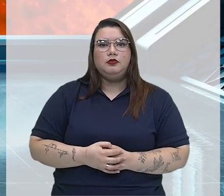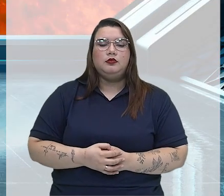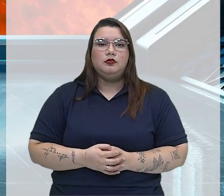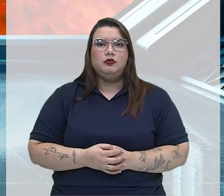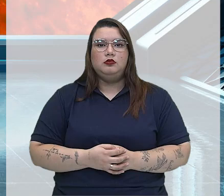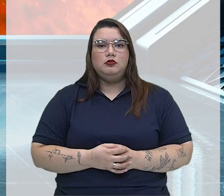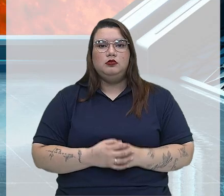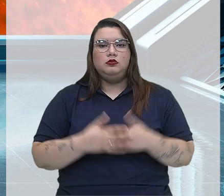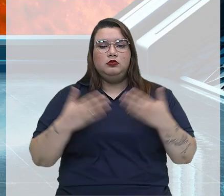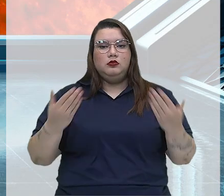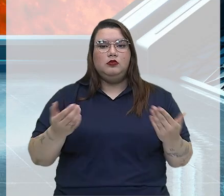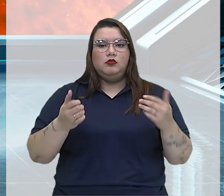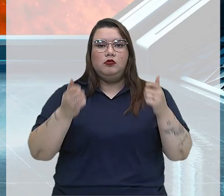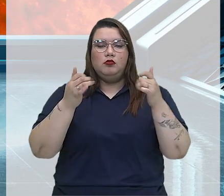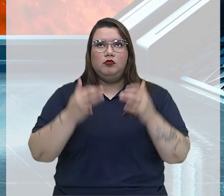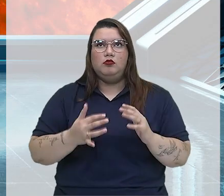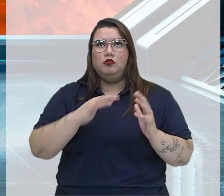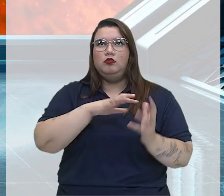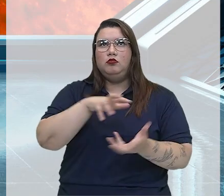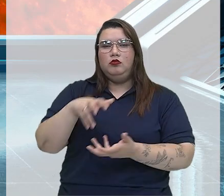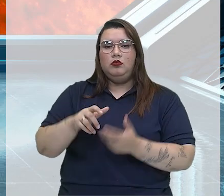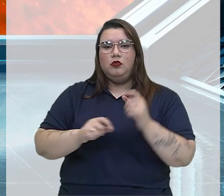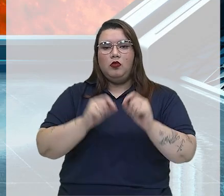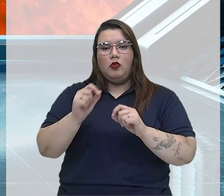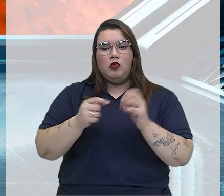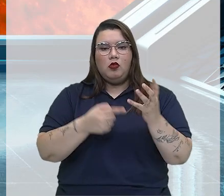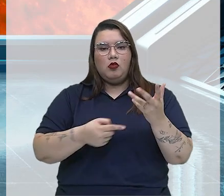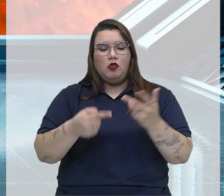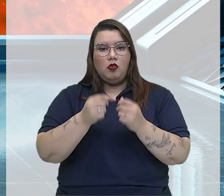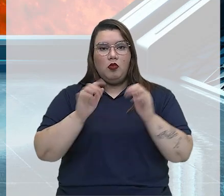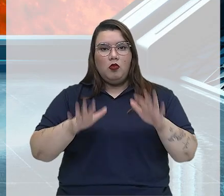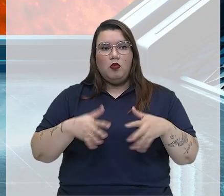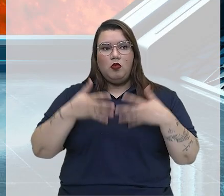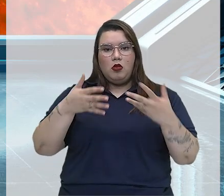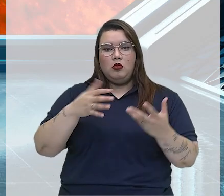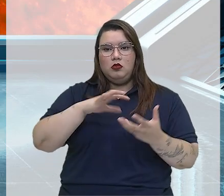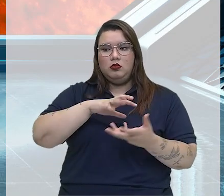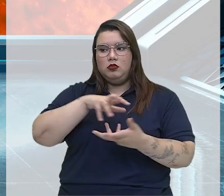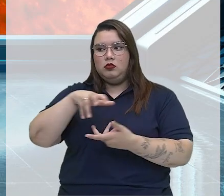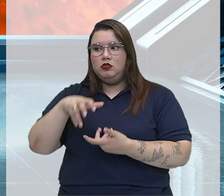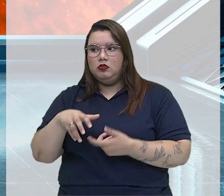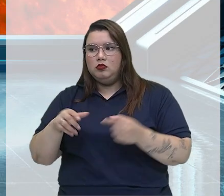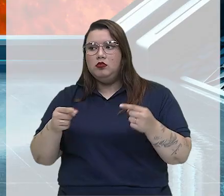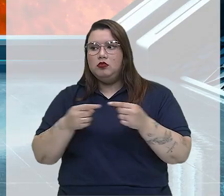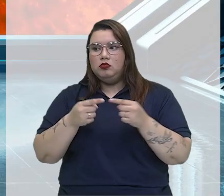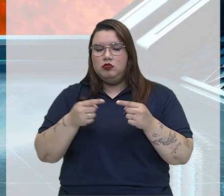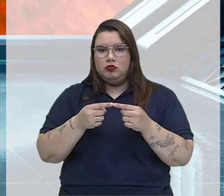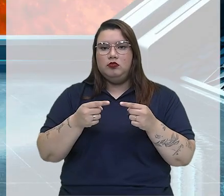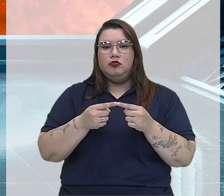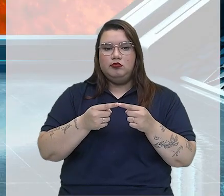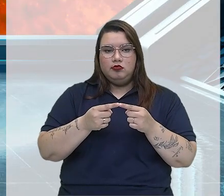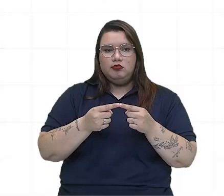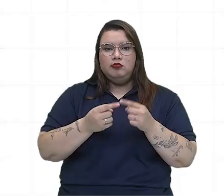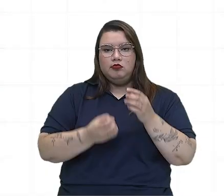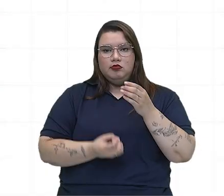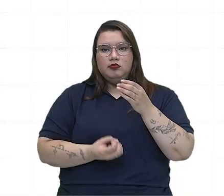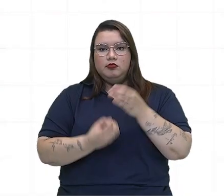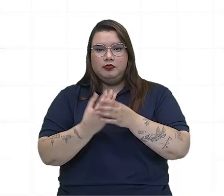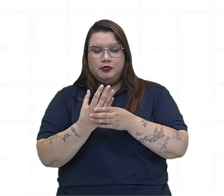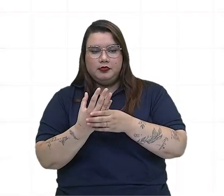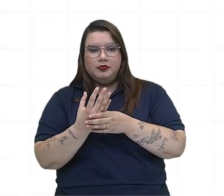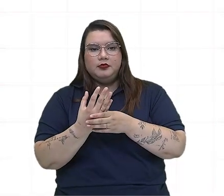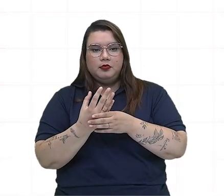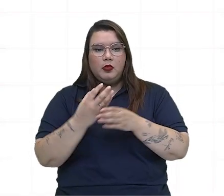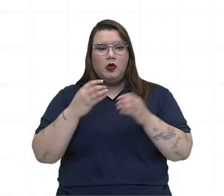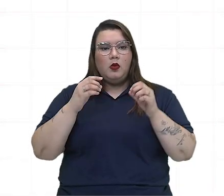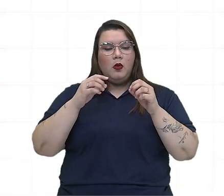planeta. Falando em planeta, a gente vai ver agora quais são os planetas que formam o nosso sistema solar.